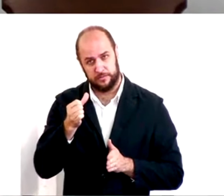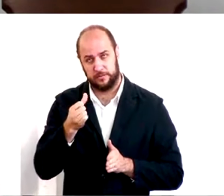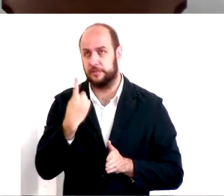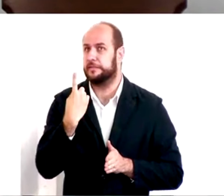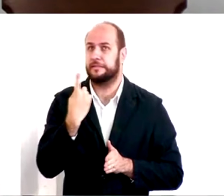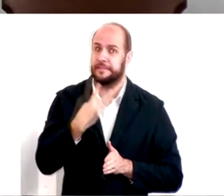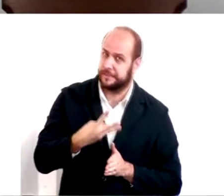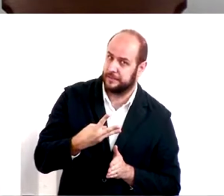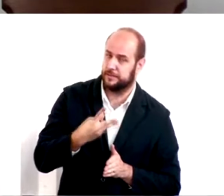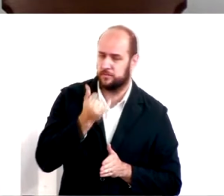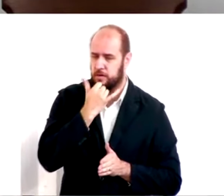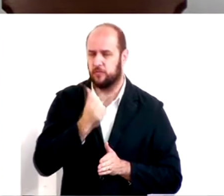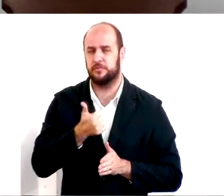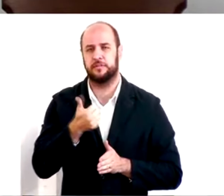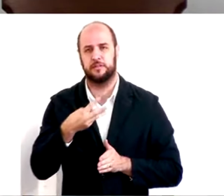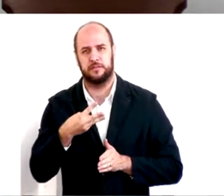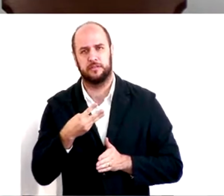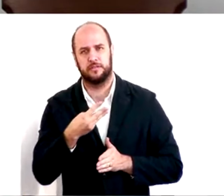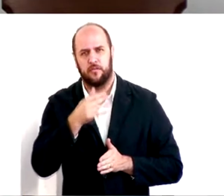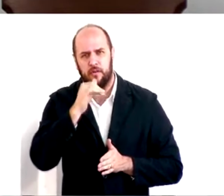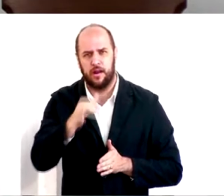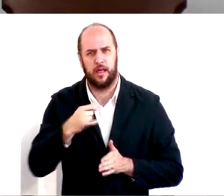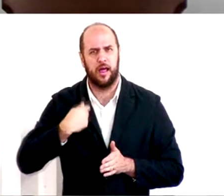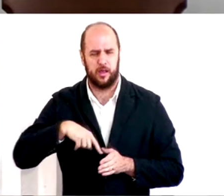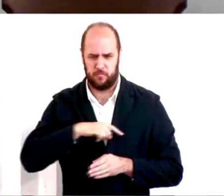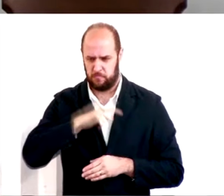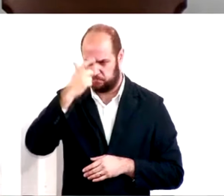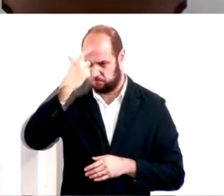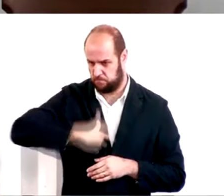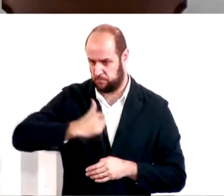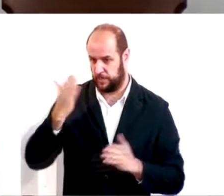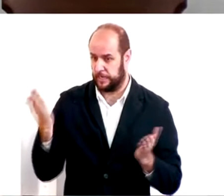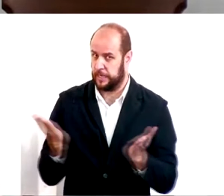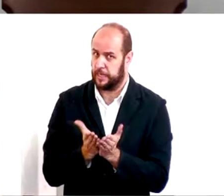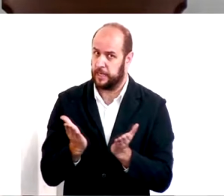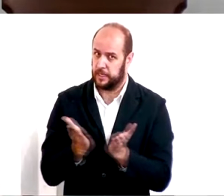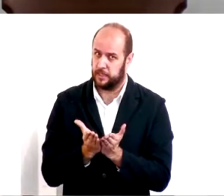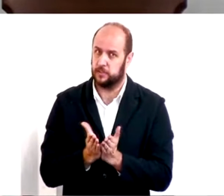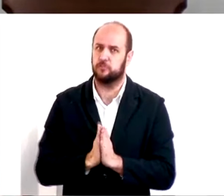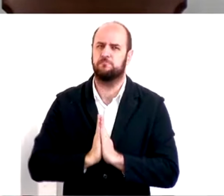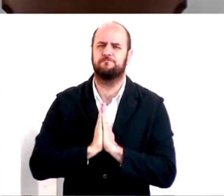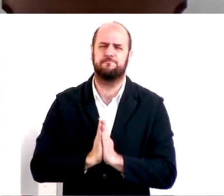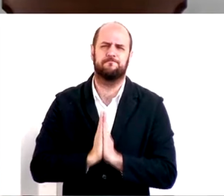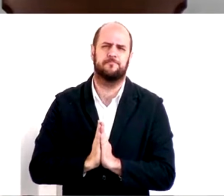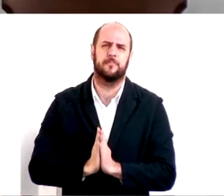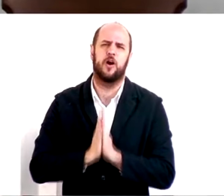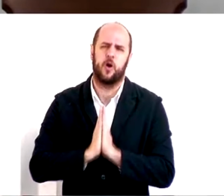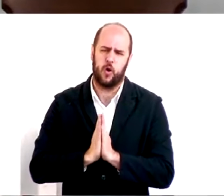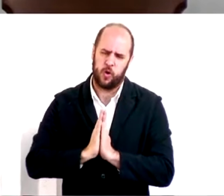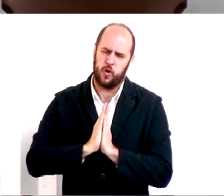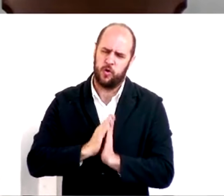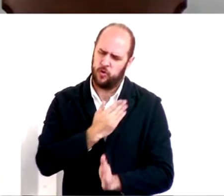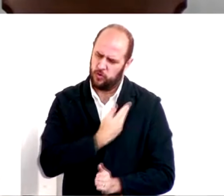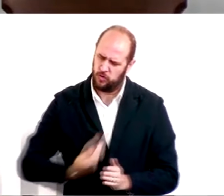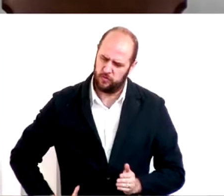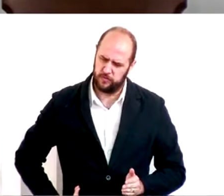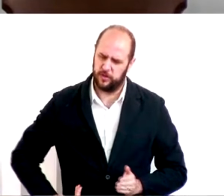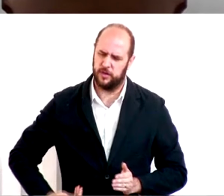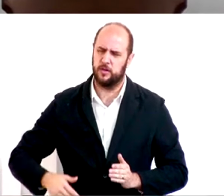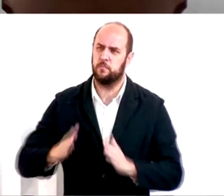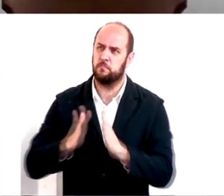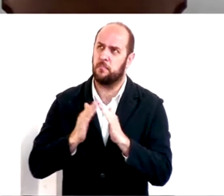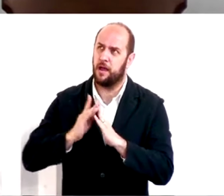o começo da nossa cidadania. Um cidadão cristão ora por seus governos, intercede